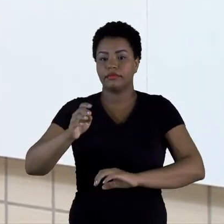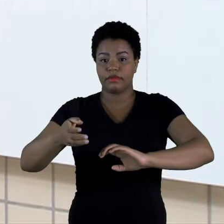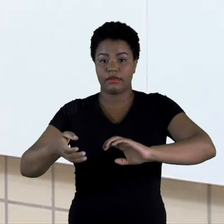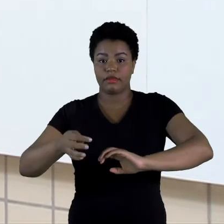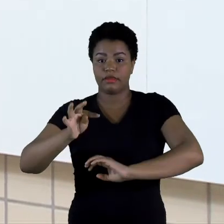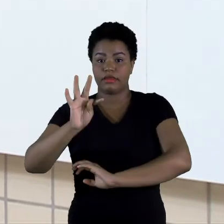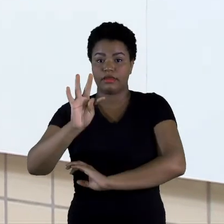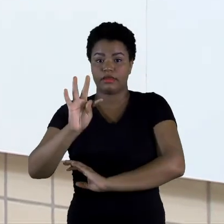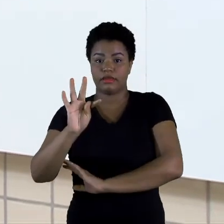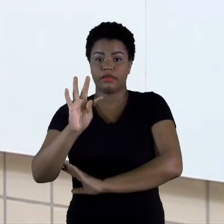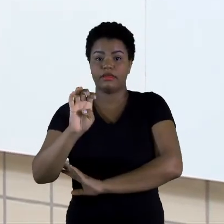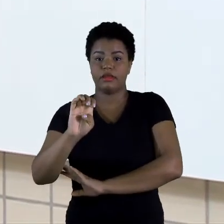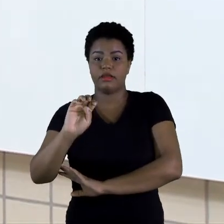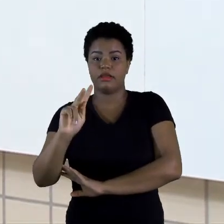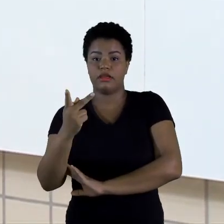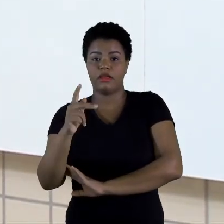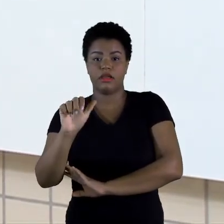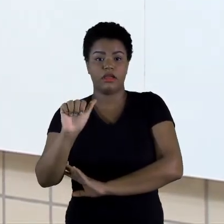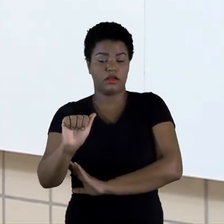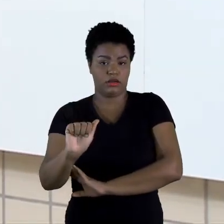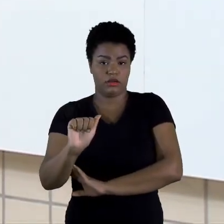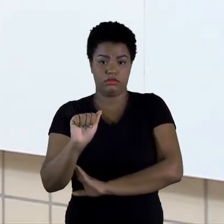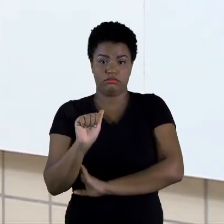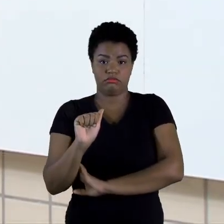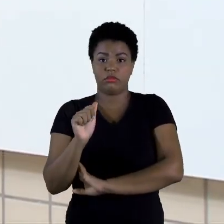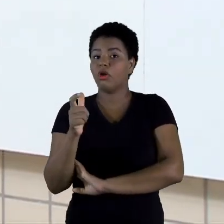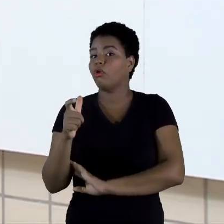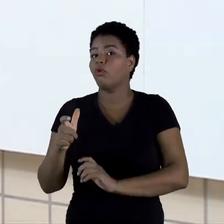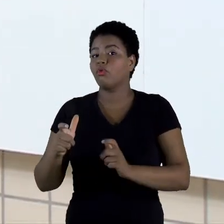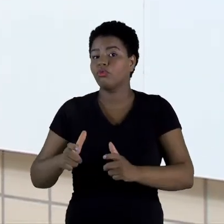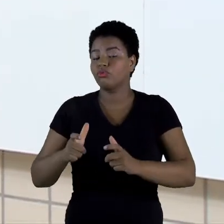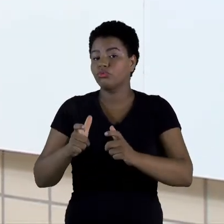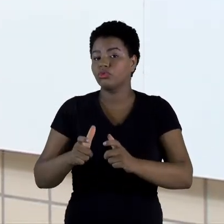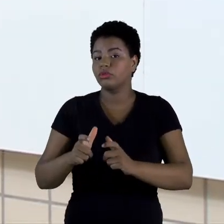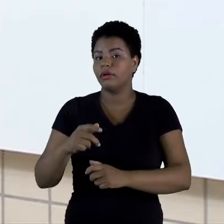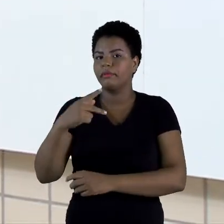tá onde? A palavra pato.